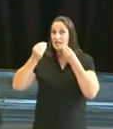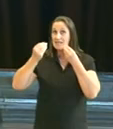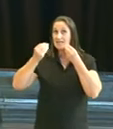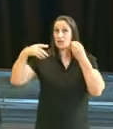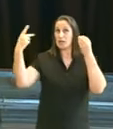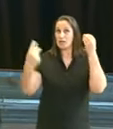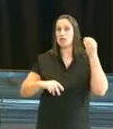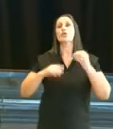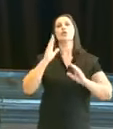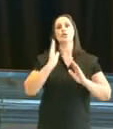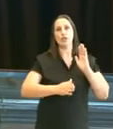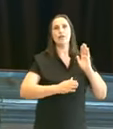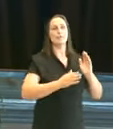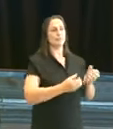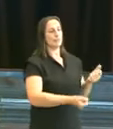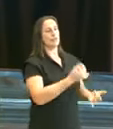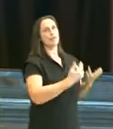inferno.